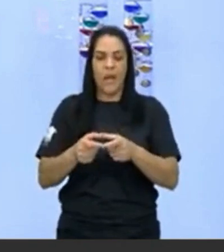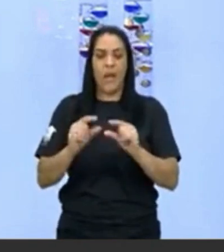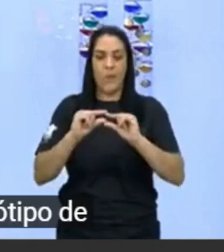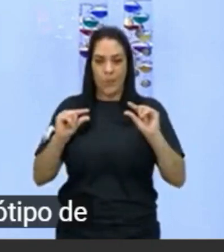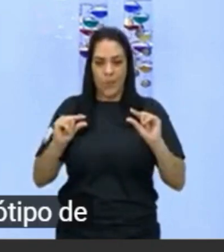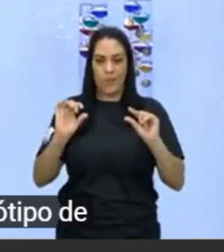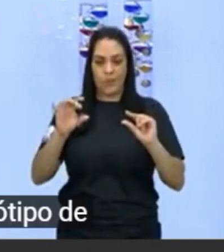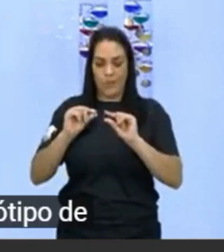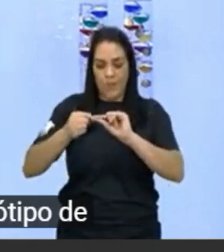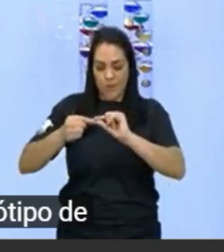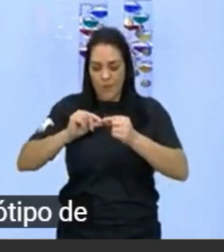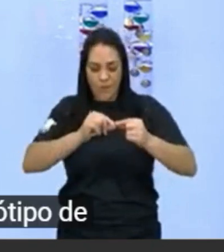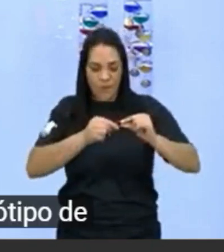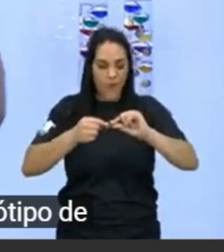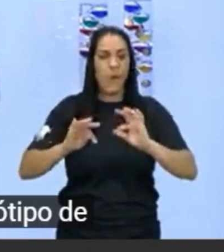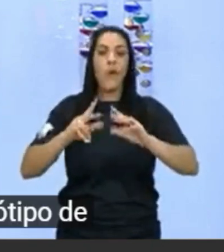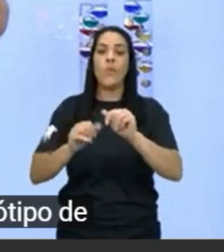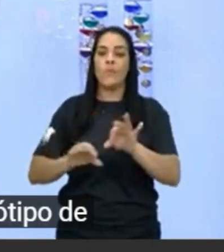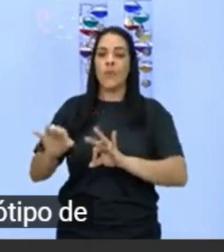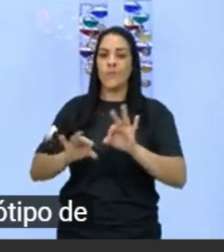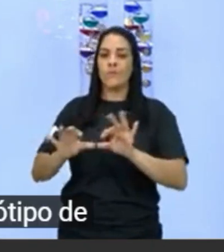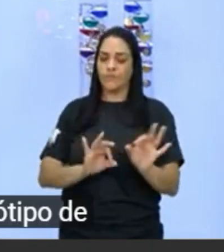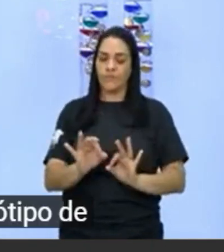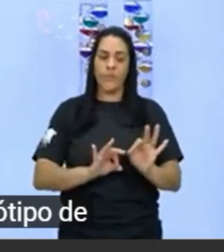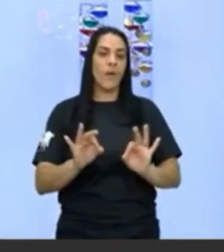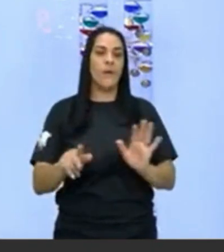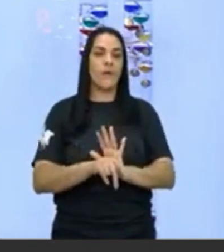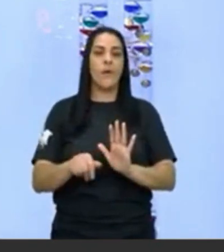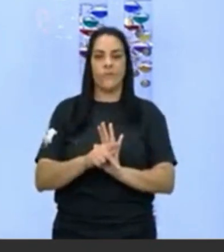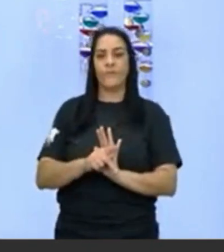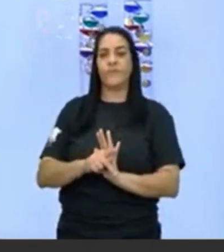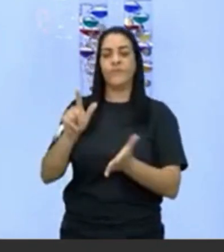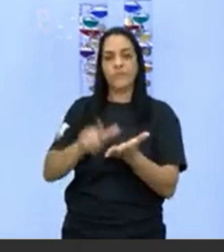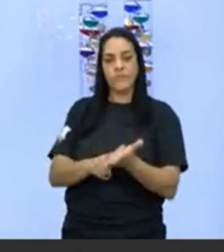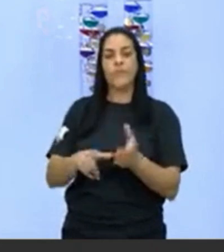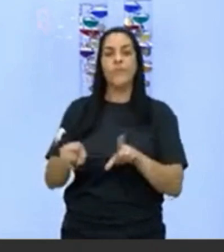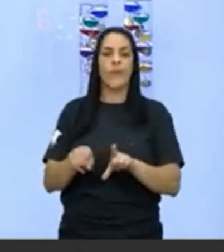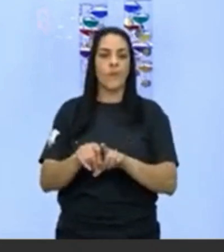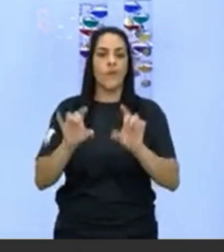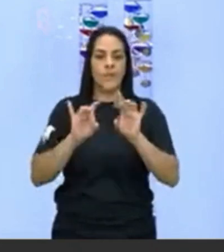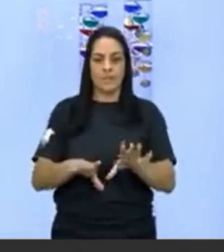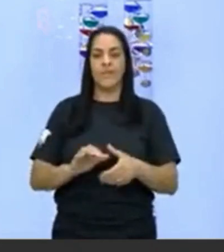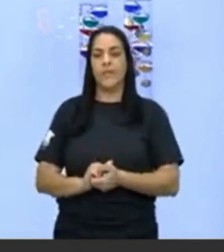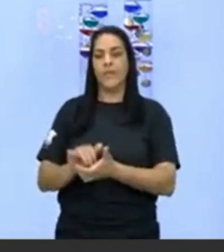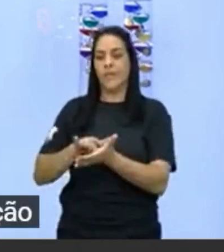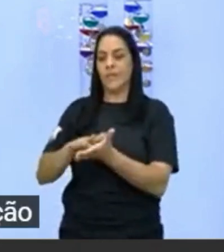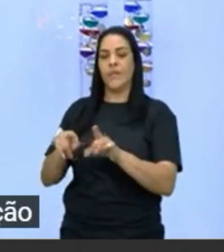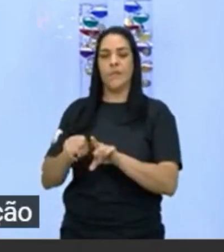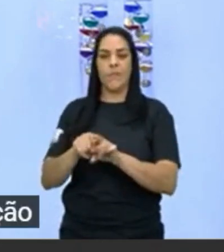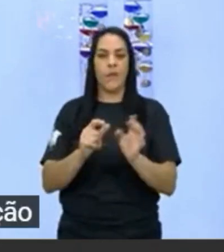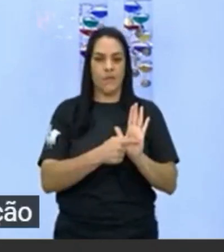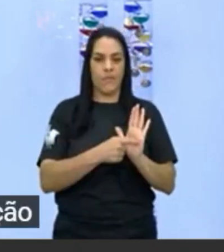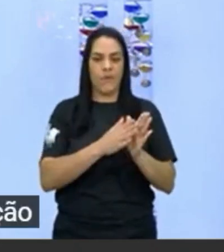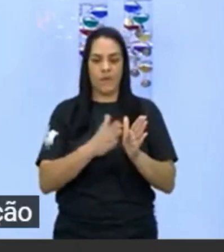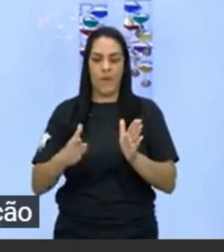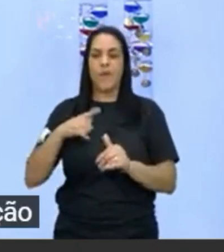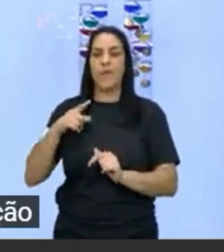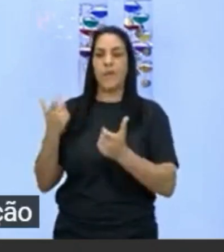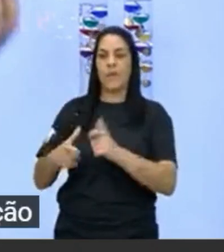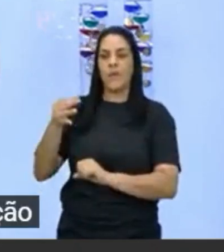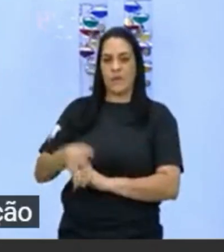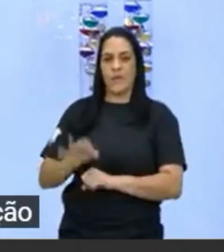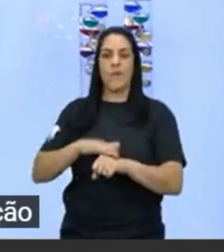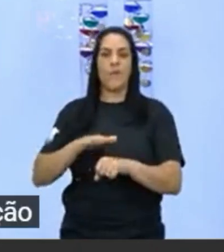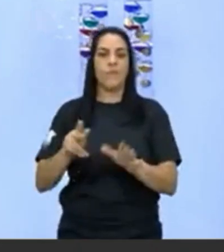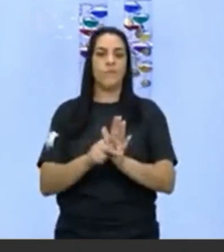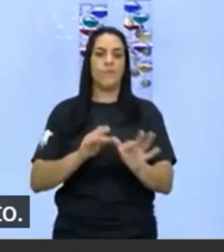os fios, deixar os sensores todos encaixados, montar ali um protótipo de papelão, deixar tanto os sensores quanto as plaquinhas nos locais